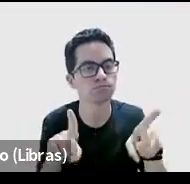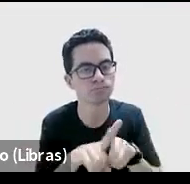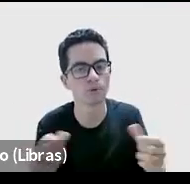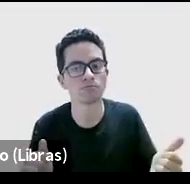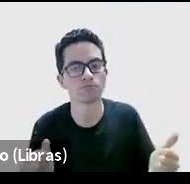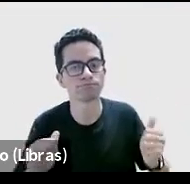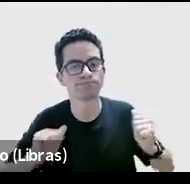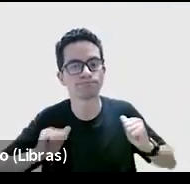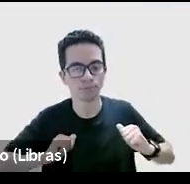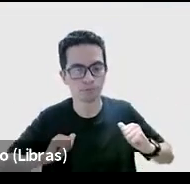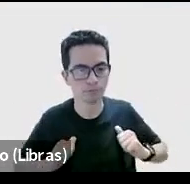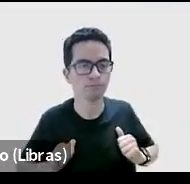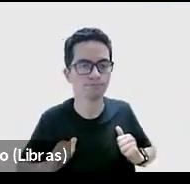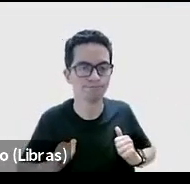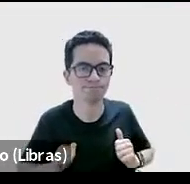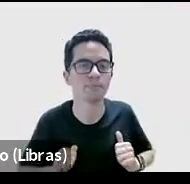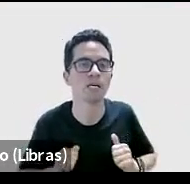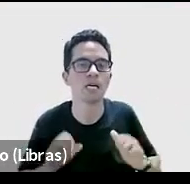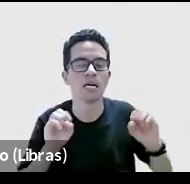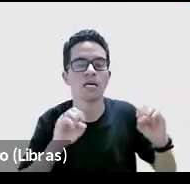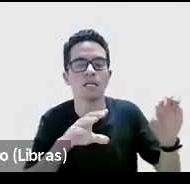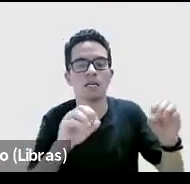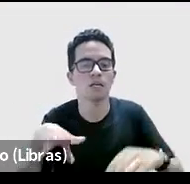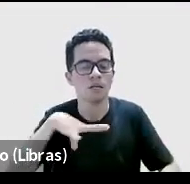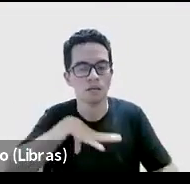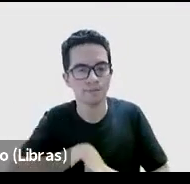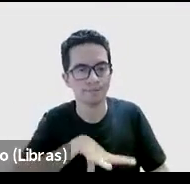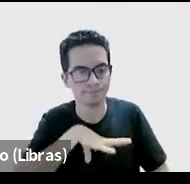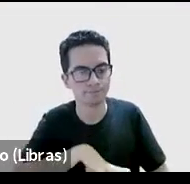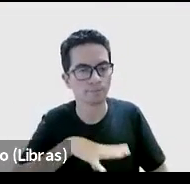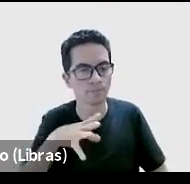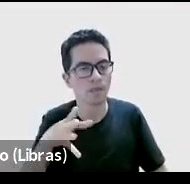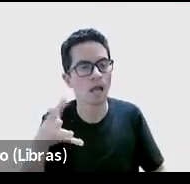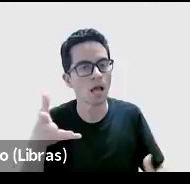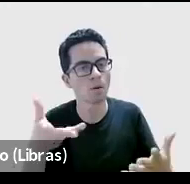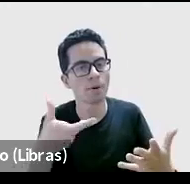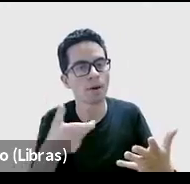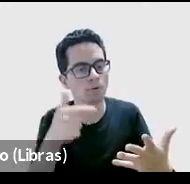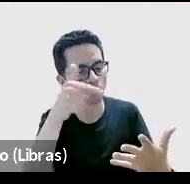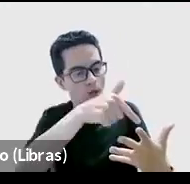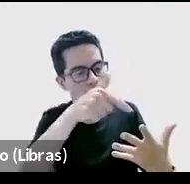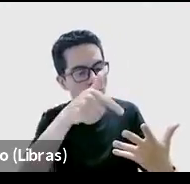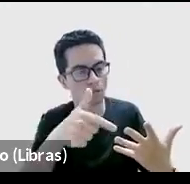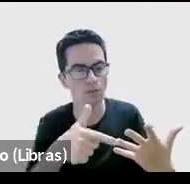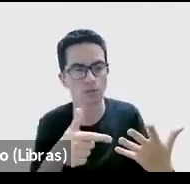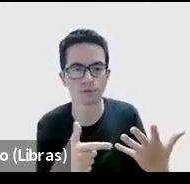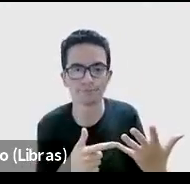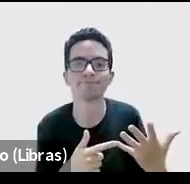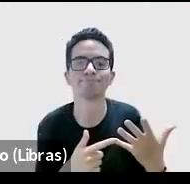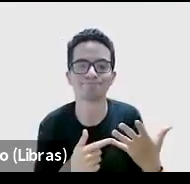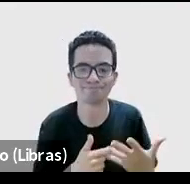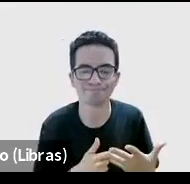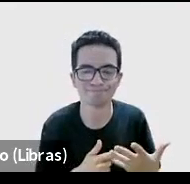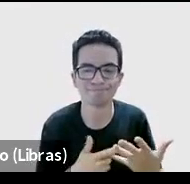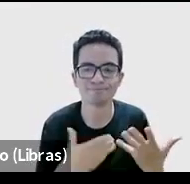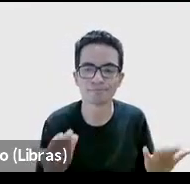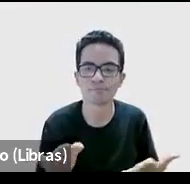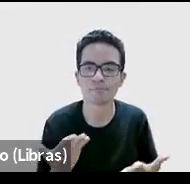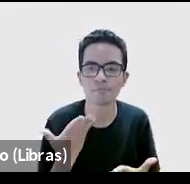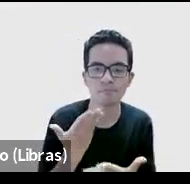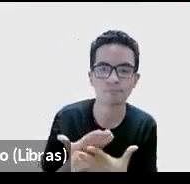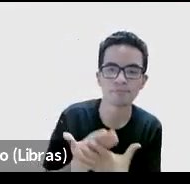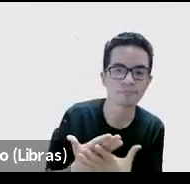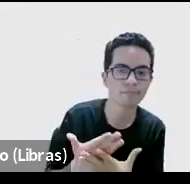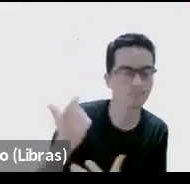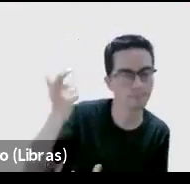questão da importância da língua portuguesa, fez um argumento, falou disso. E aí depois veio uma outra estudante, que é